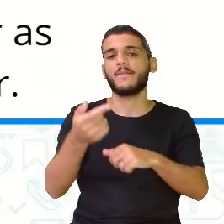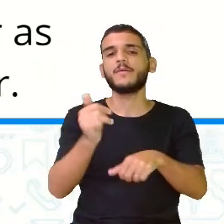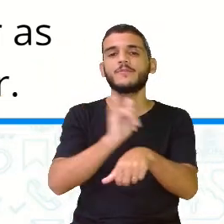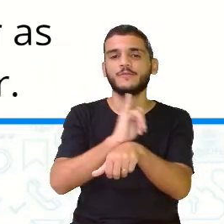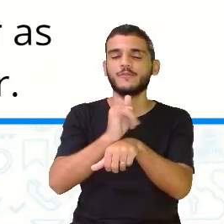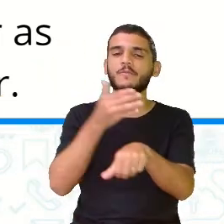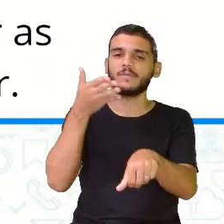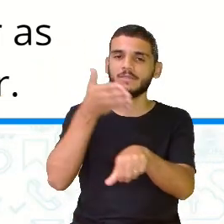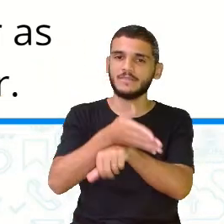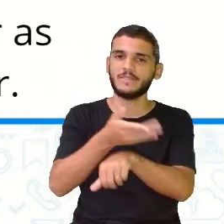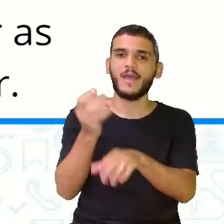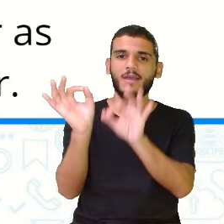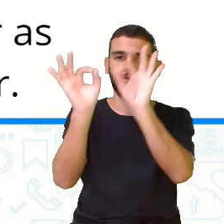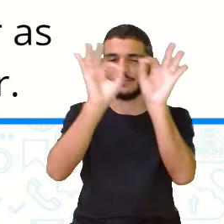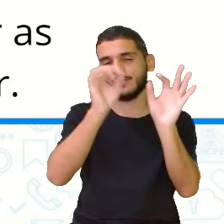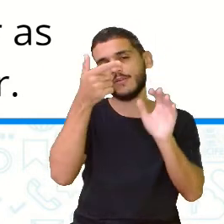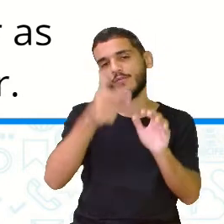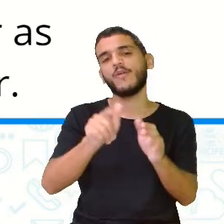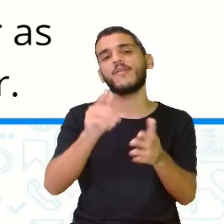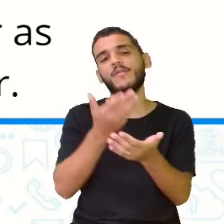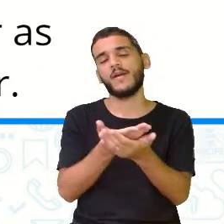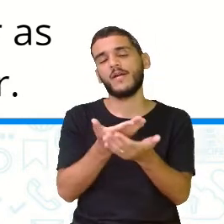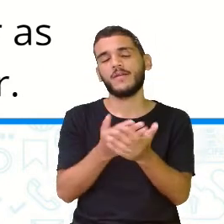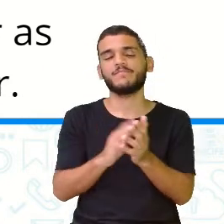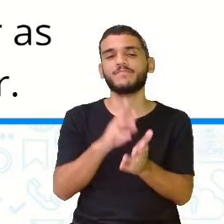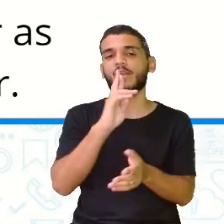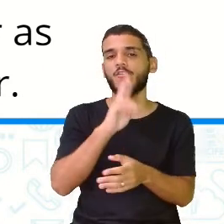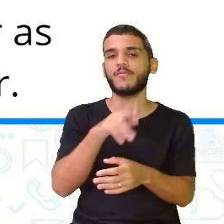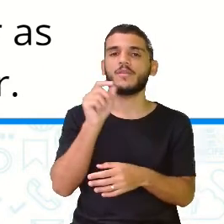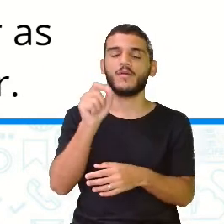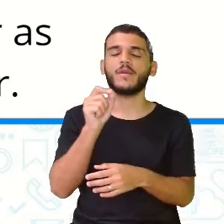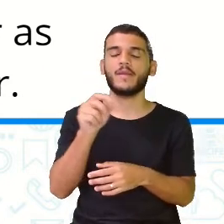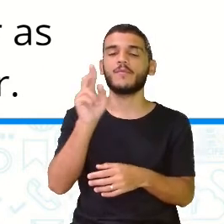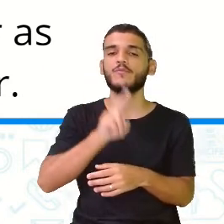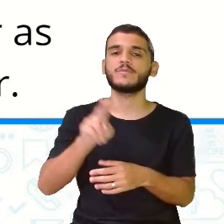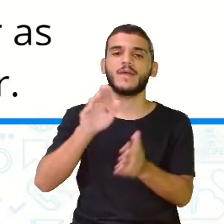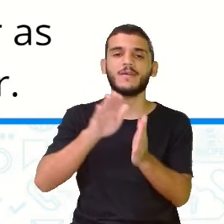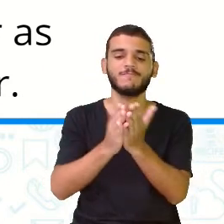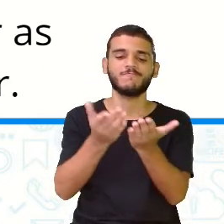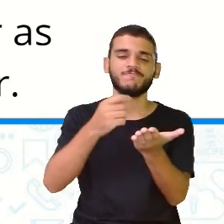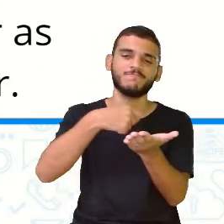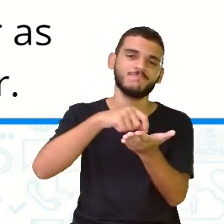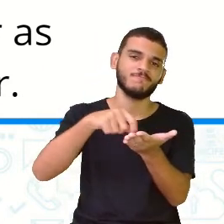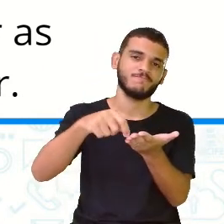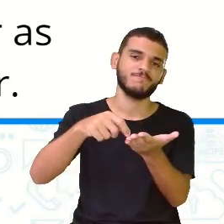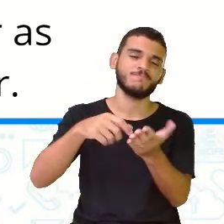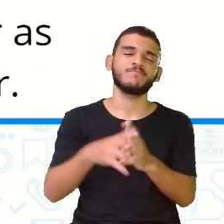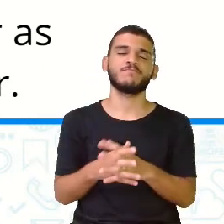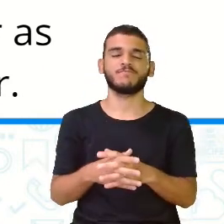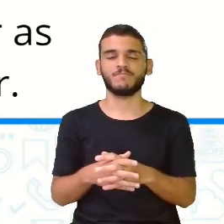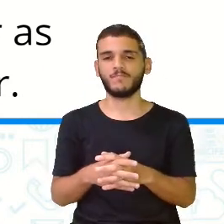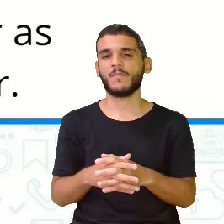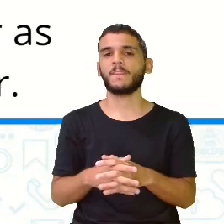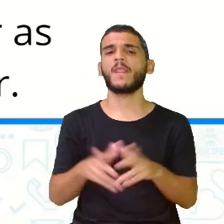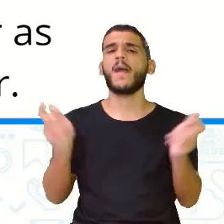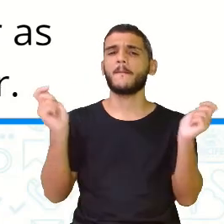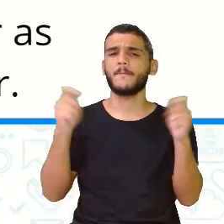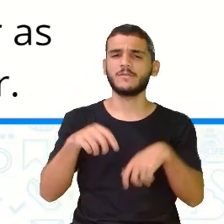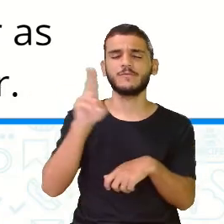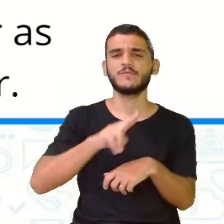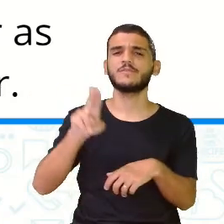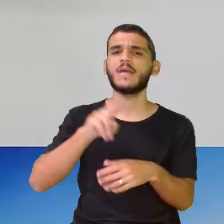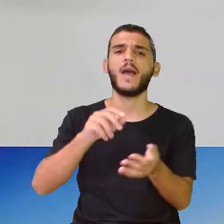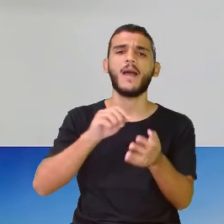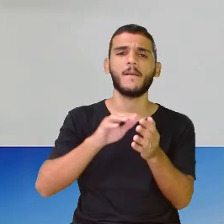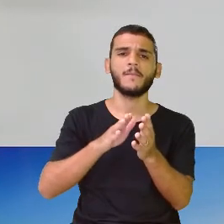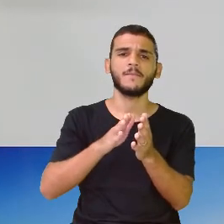a aula. Para respondê-la, vocês vão utilizar o quê? O caderno. Então, usem aí um caderno, pode ser aquele caderno que vocês fazem